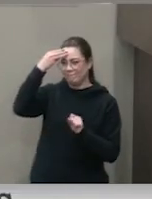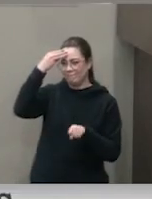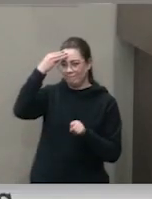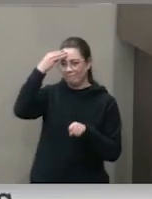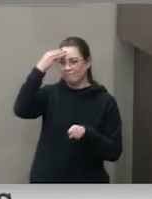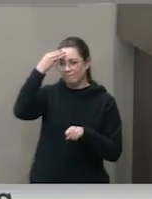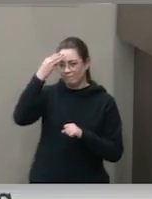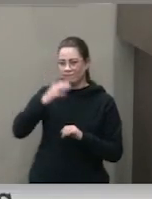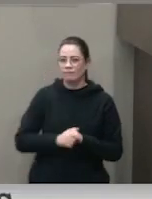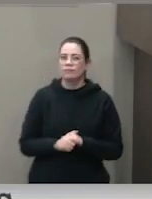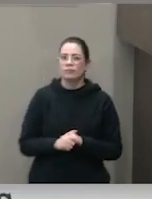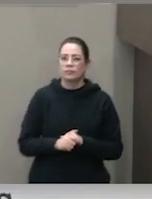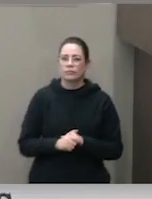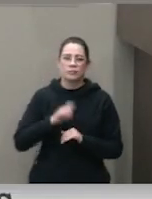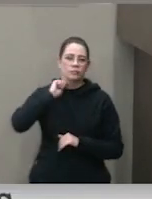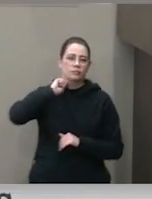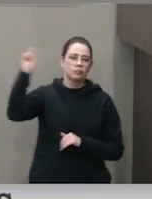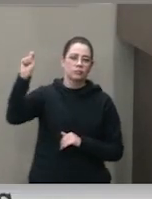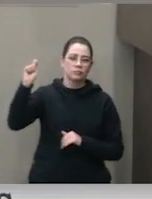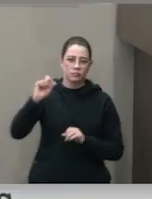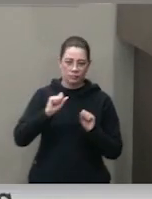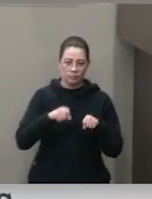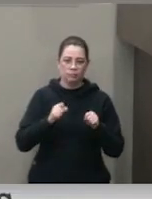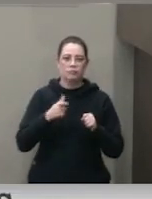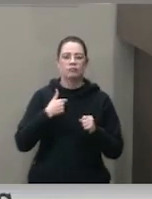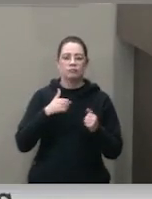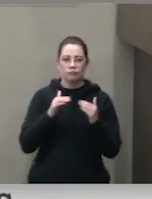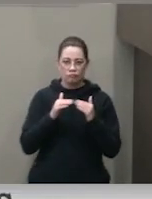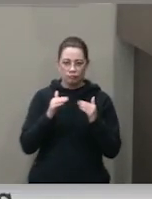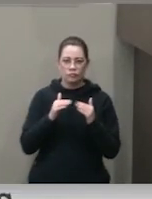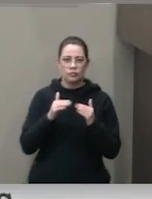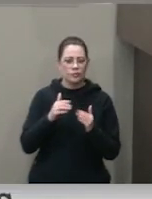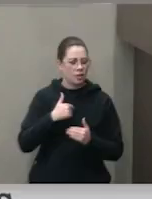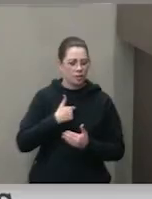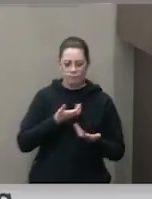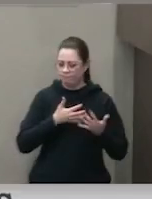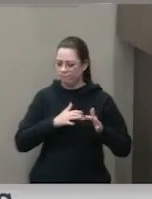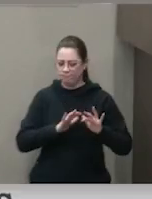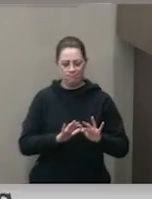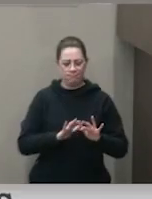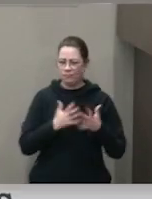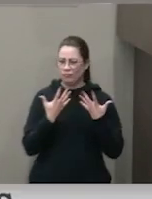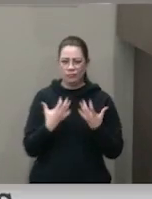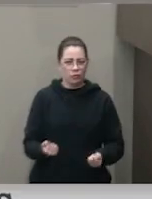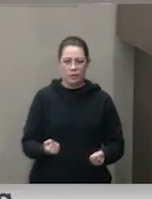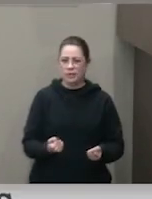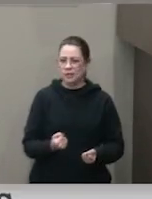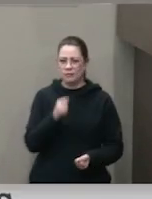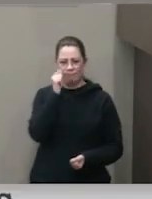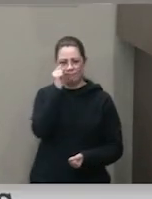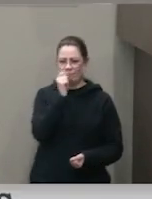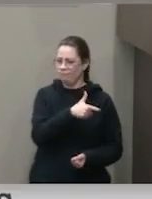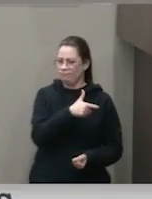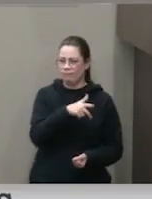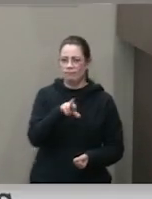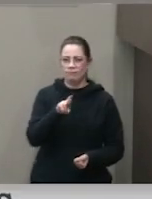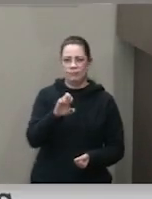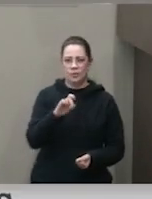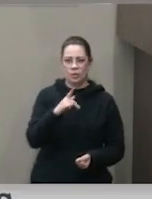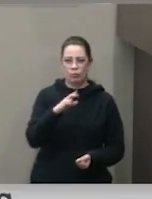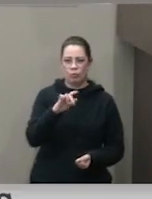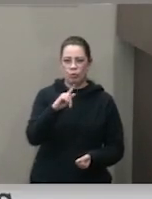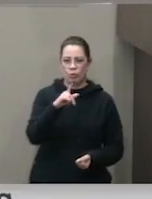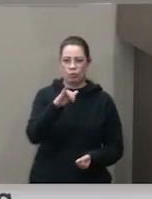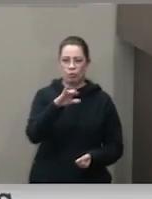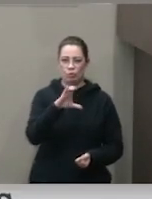é só na forca, no extermínio mesmo. Fica aqui, então, a minha indignação, o meu repúdio a esses pedófilos sem